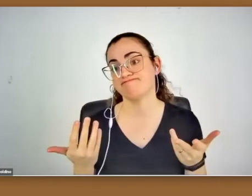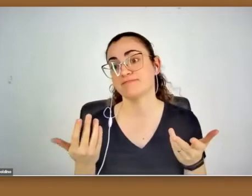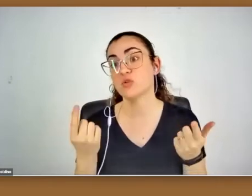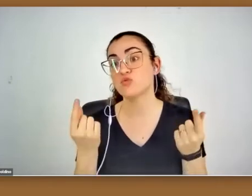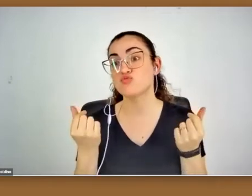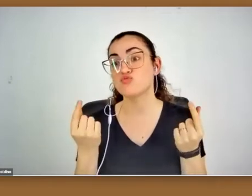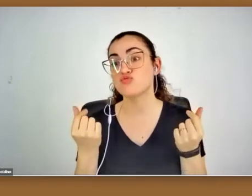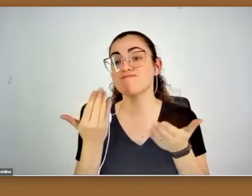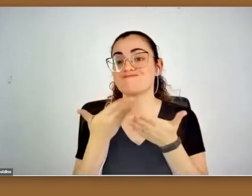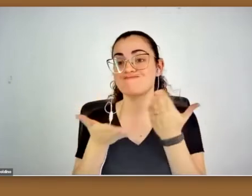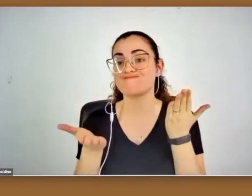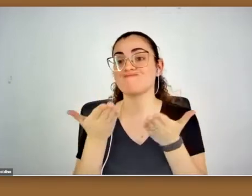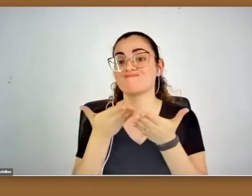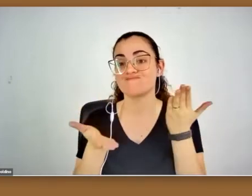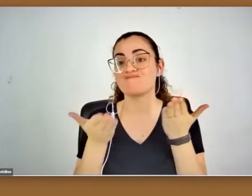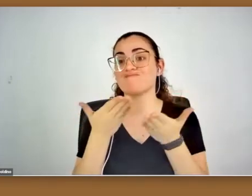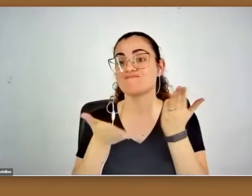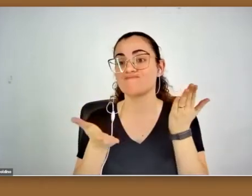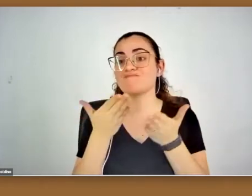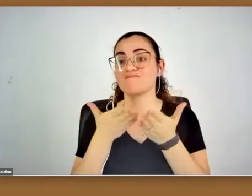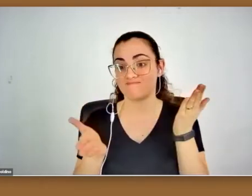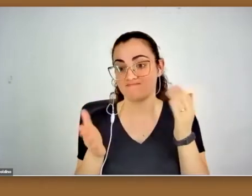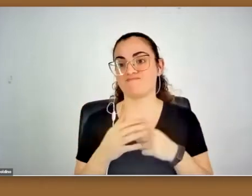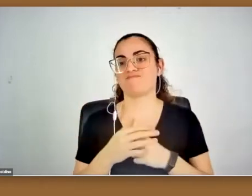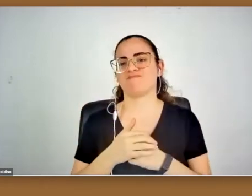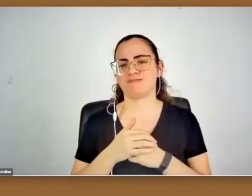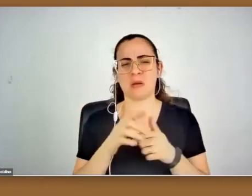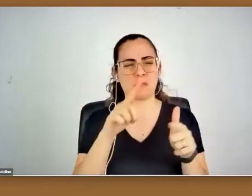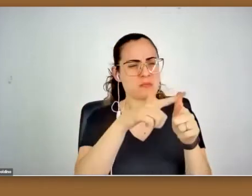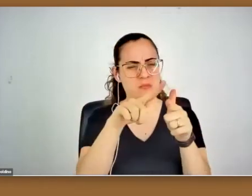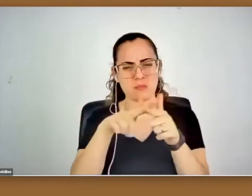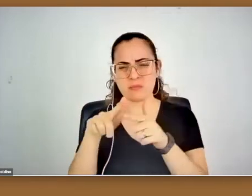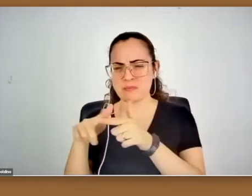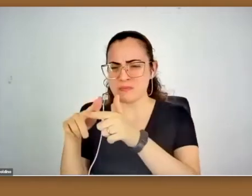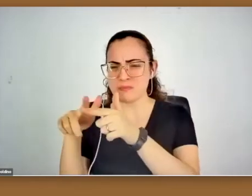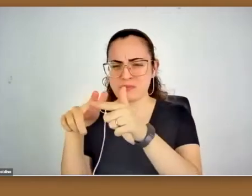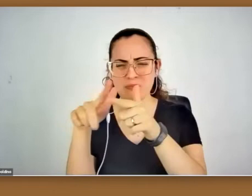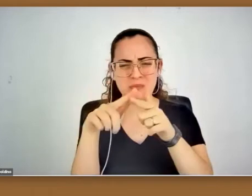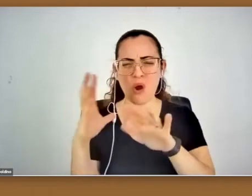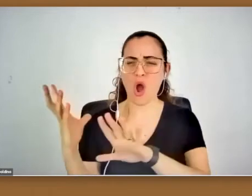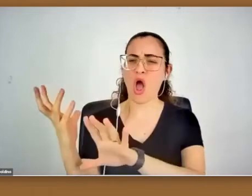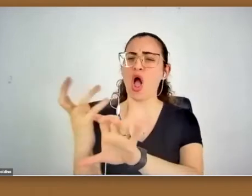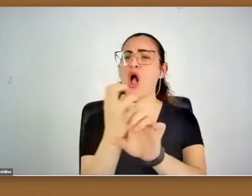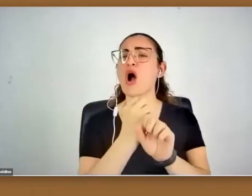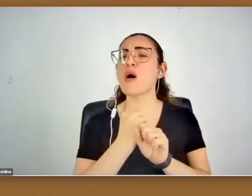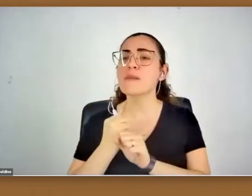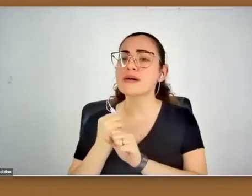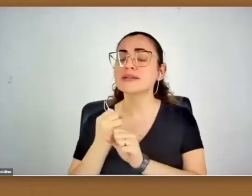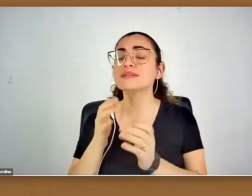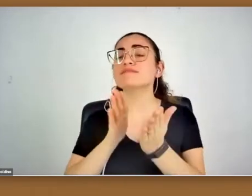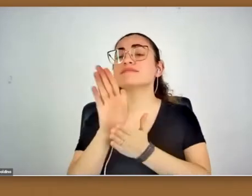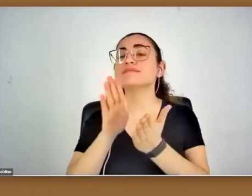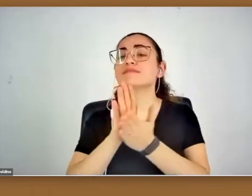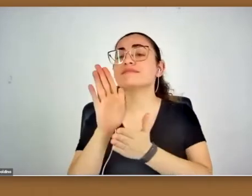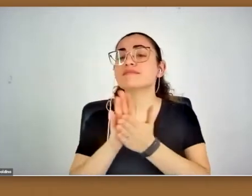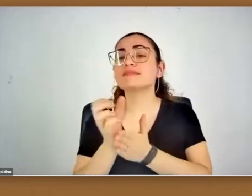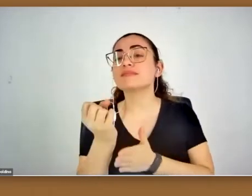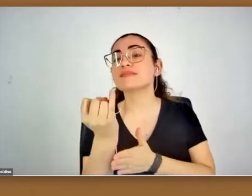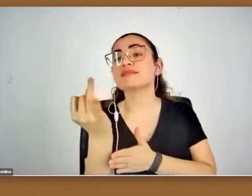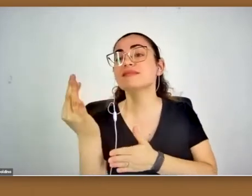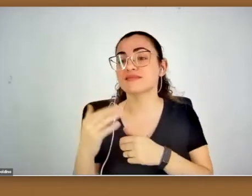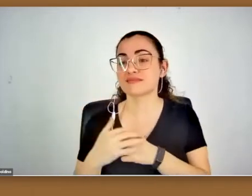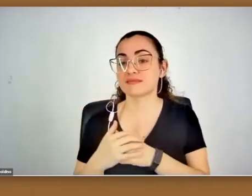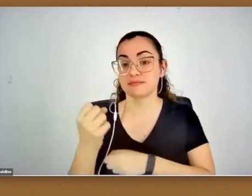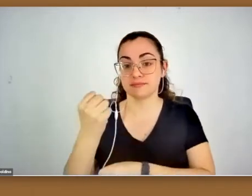produção. Então, se considera que, somando isso tudo, os gastos totais em 2016, só com a arbovirose, só com